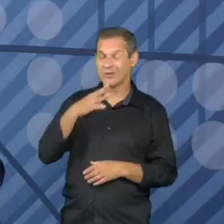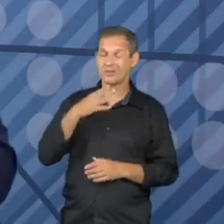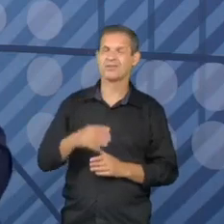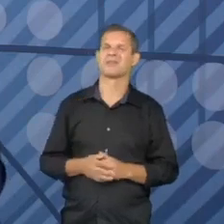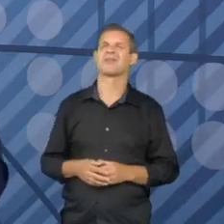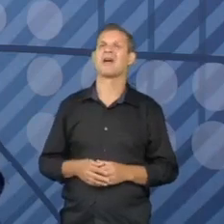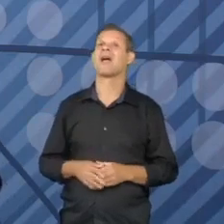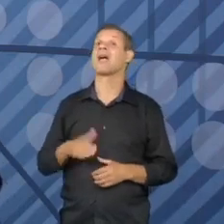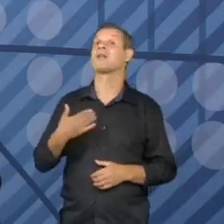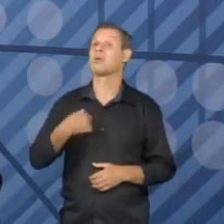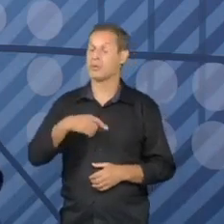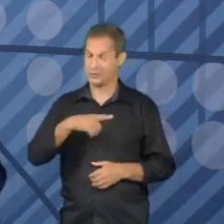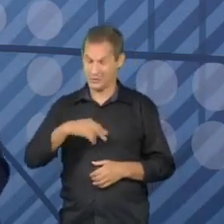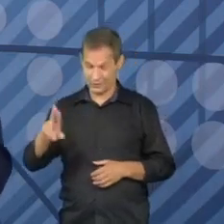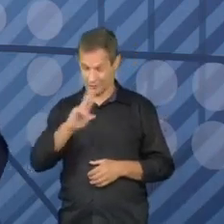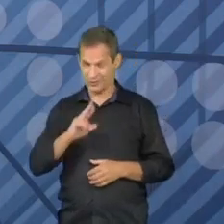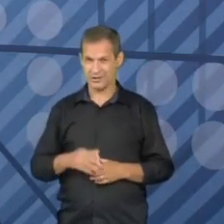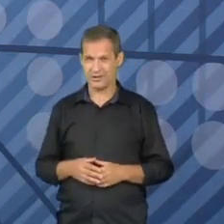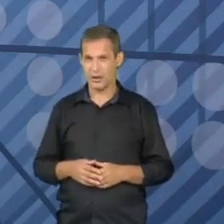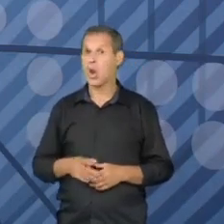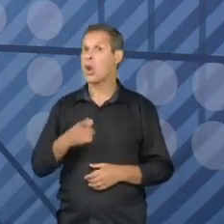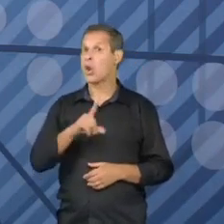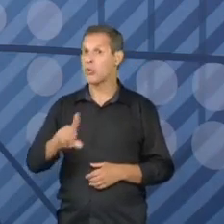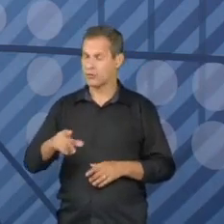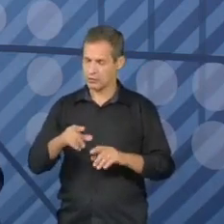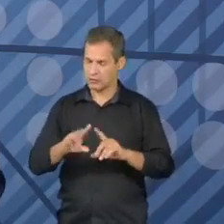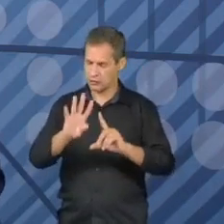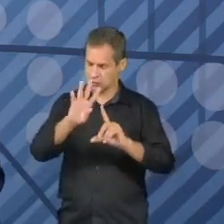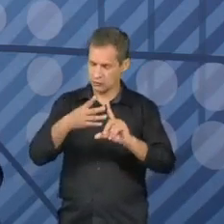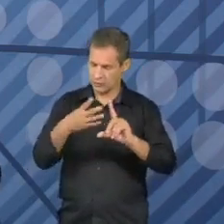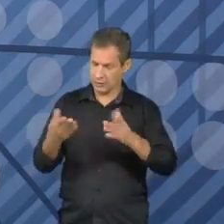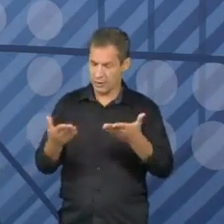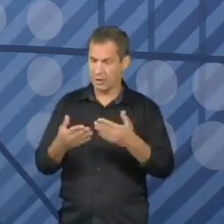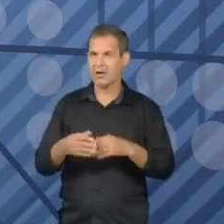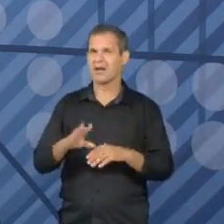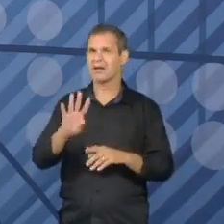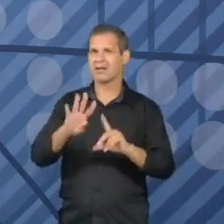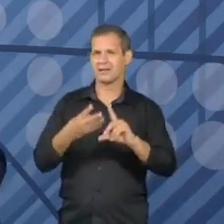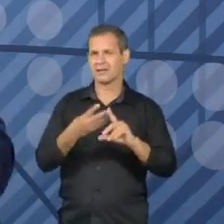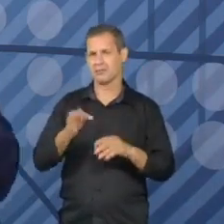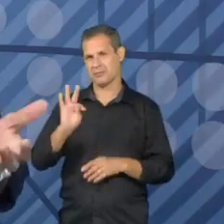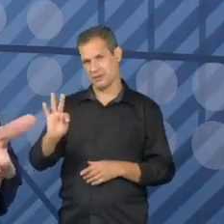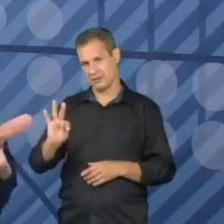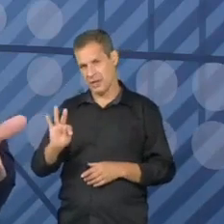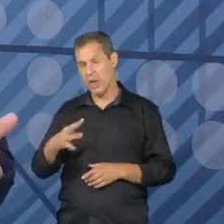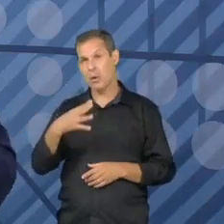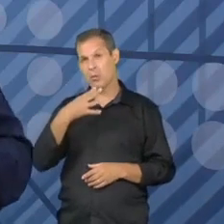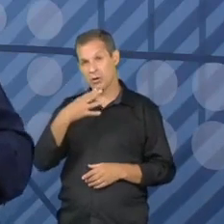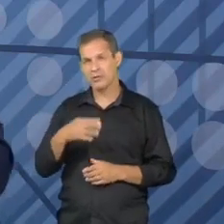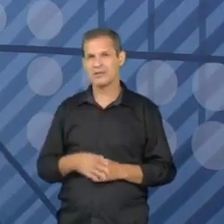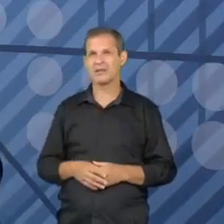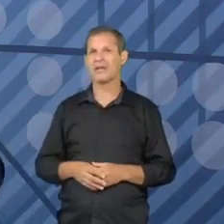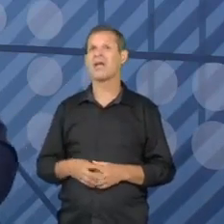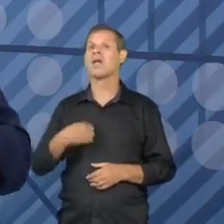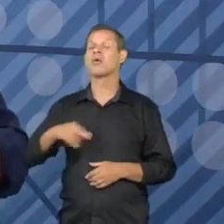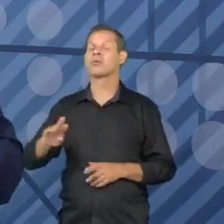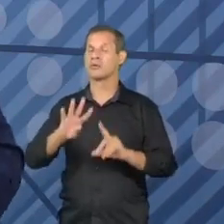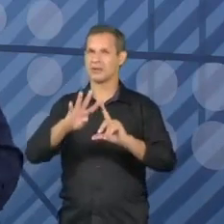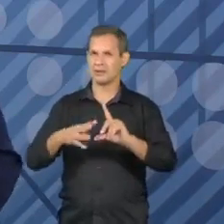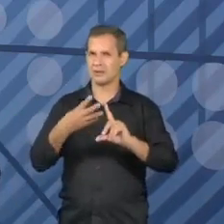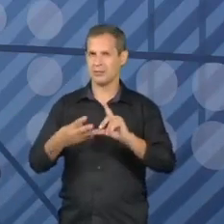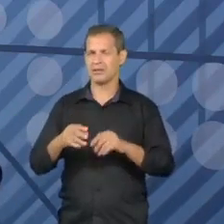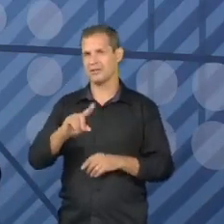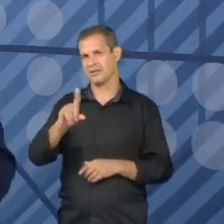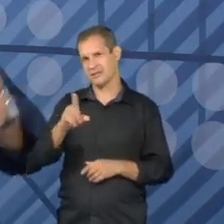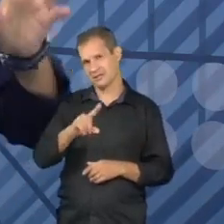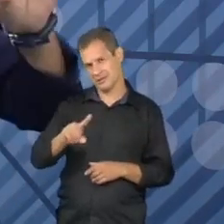reconhecida, então eu tenho que utilizar de novo uma outra tabela agora, seria a tabela T. Para conhecida, eu utilizo a